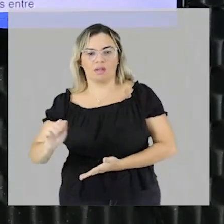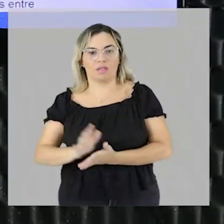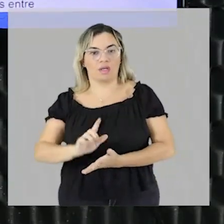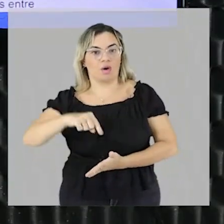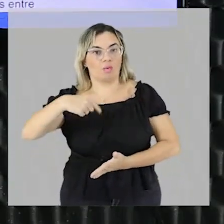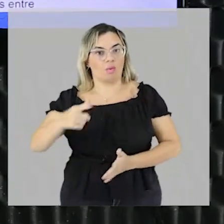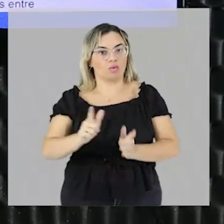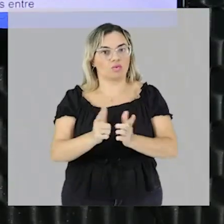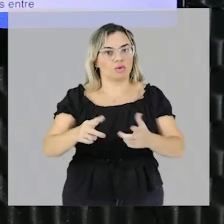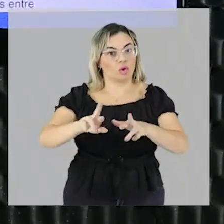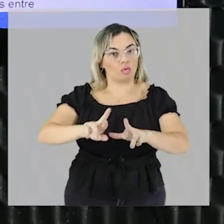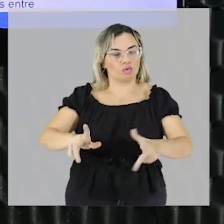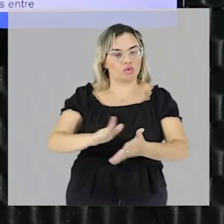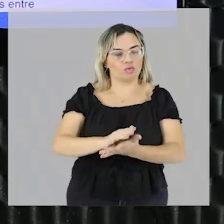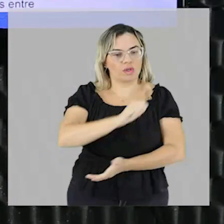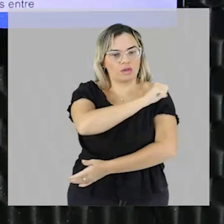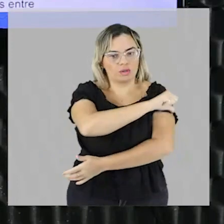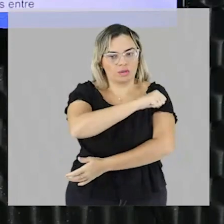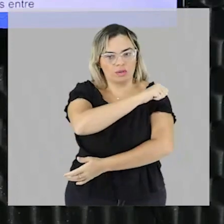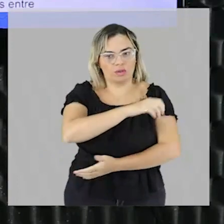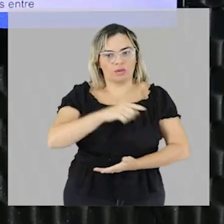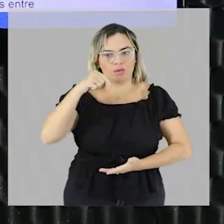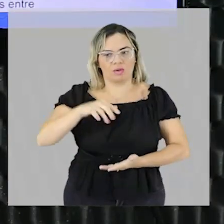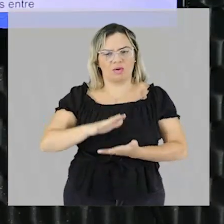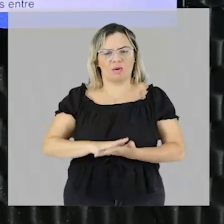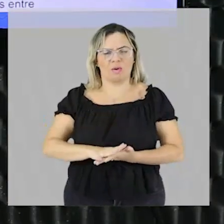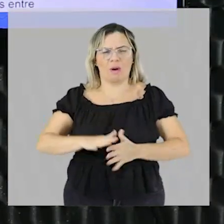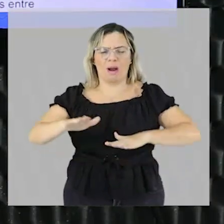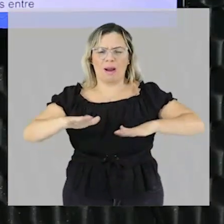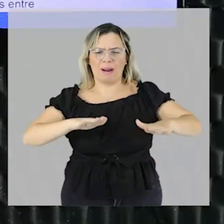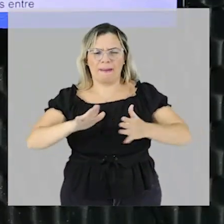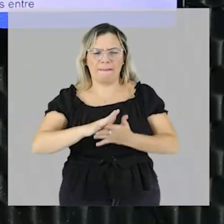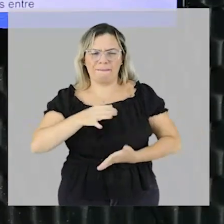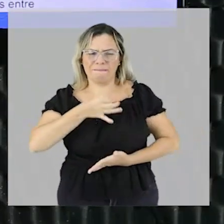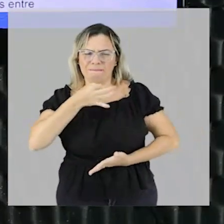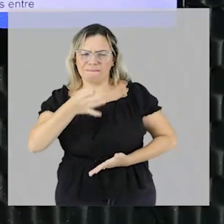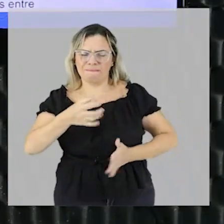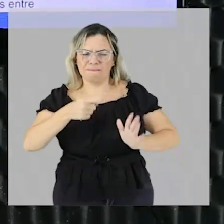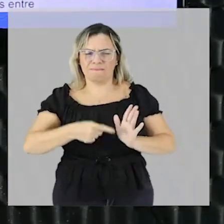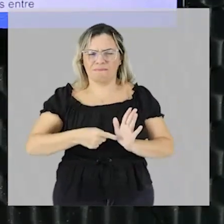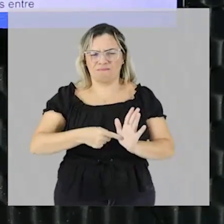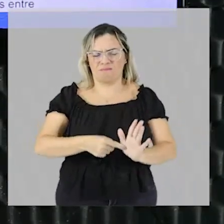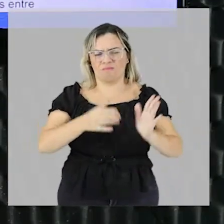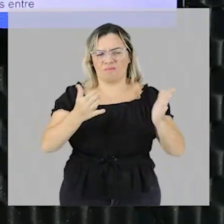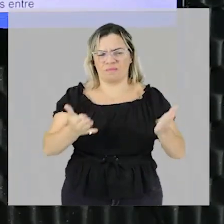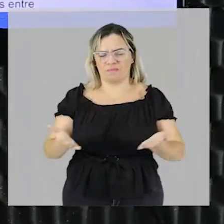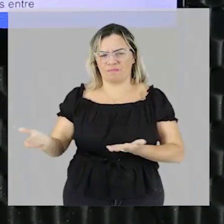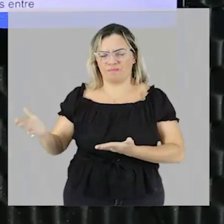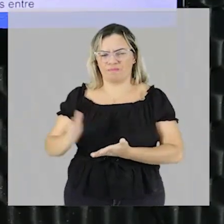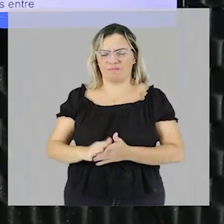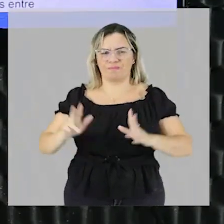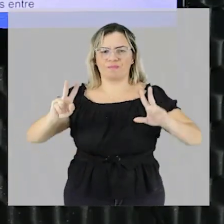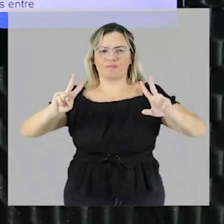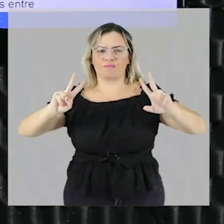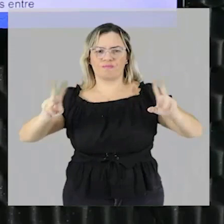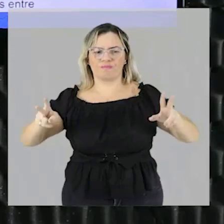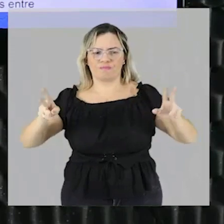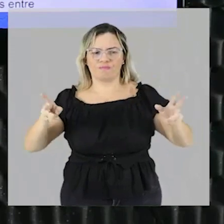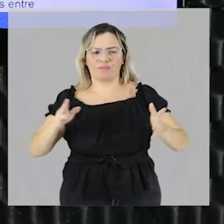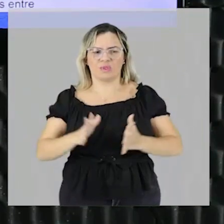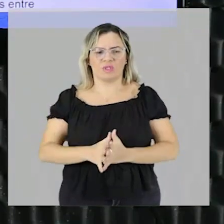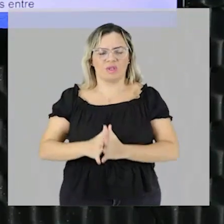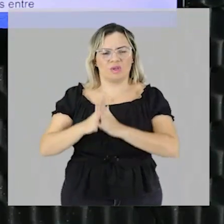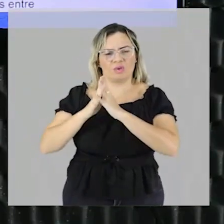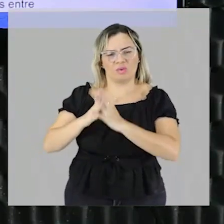jornal, considerou o movimento como um pontual desvio de norma, apenas